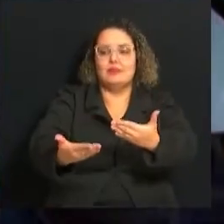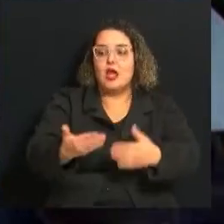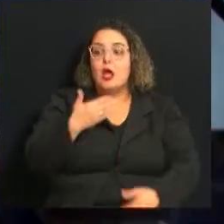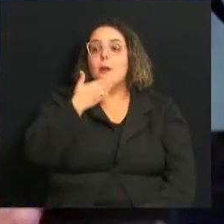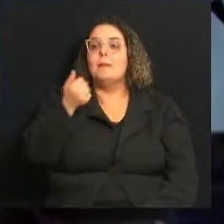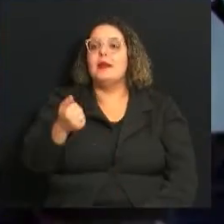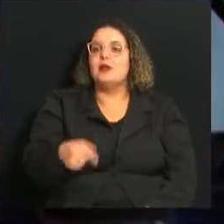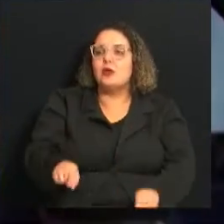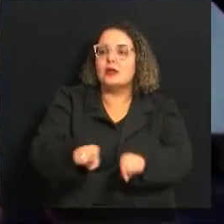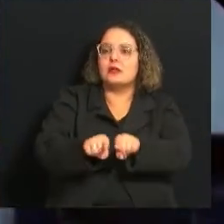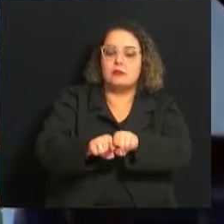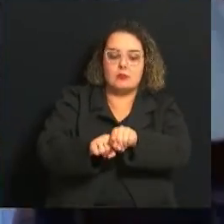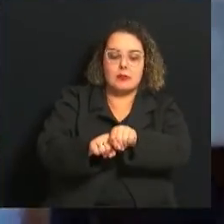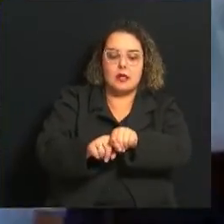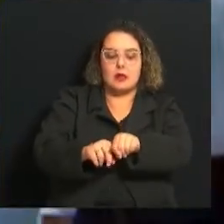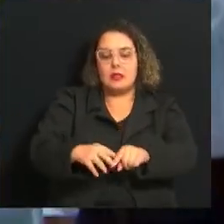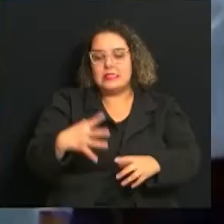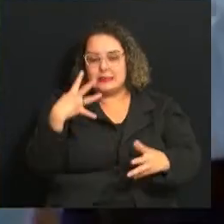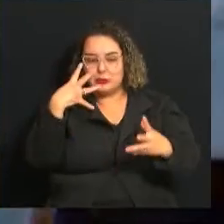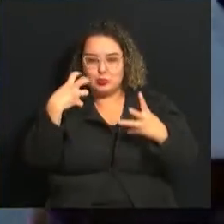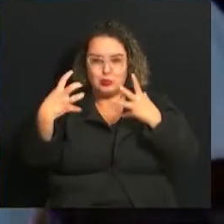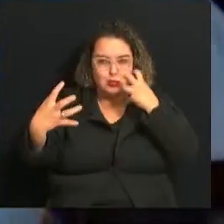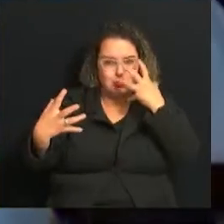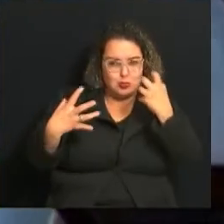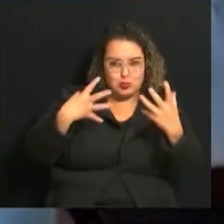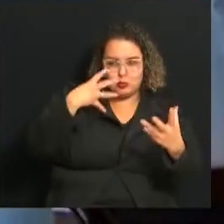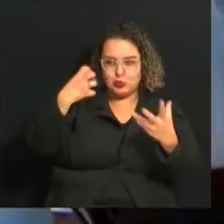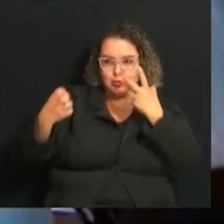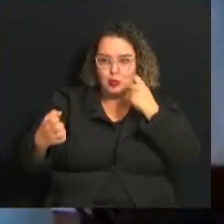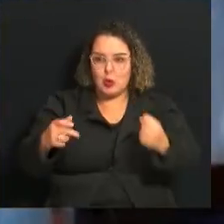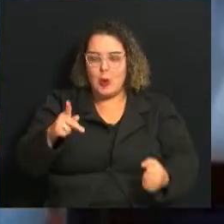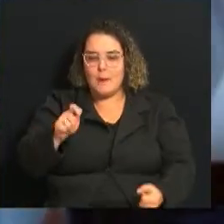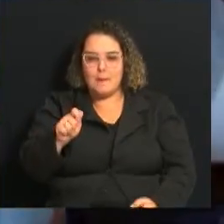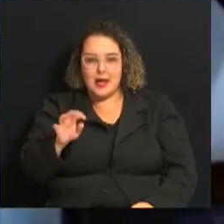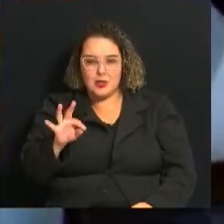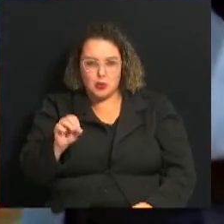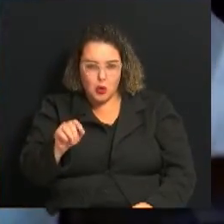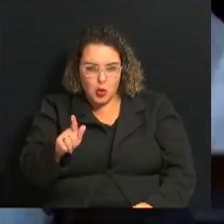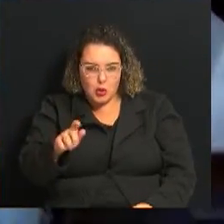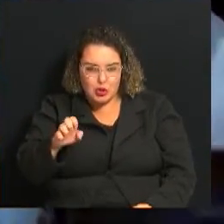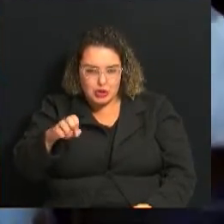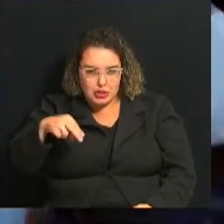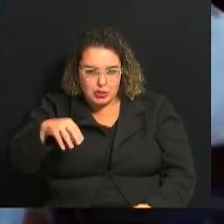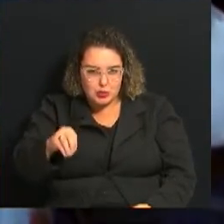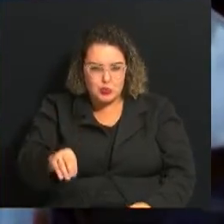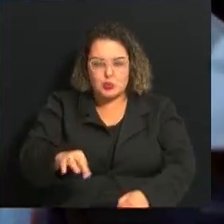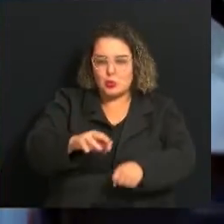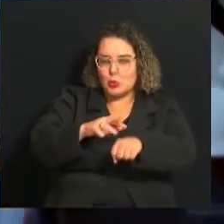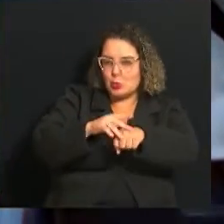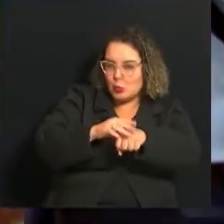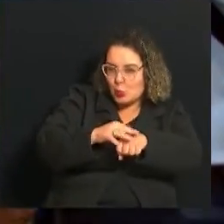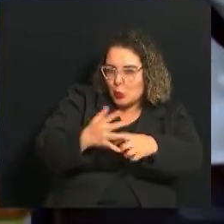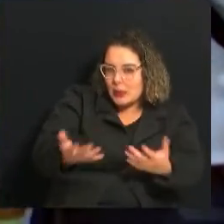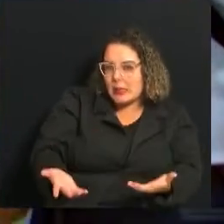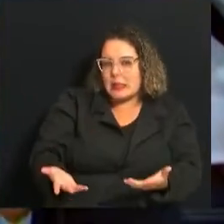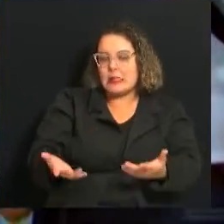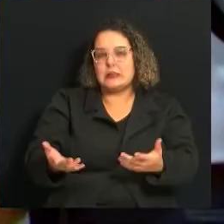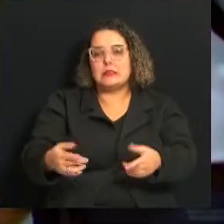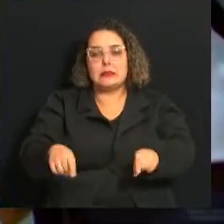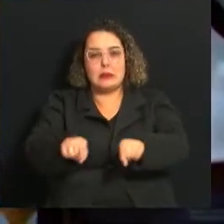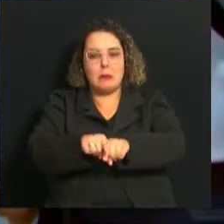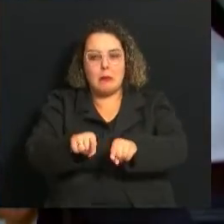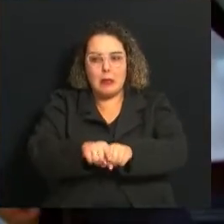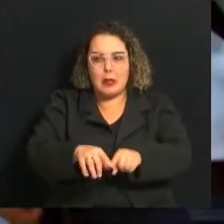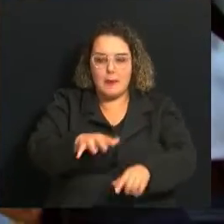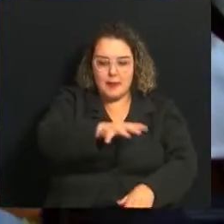respostas a estresse ao ataque de patógenos, estresse a doenças e estresse também ambientais, como